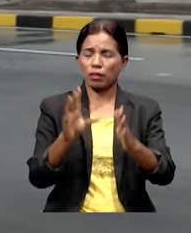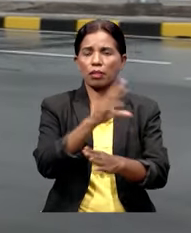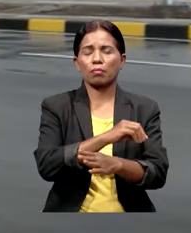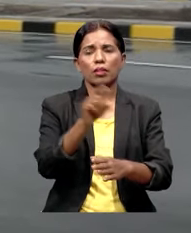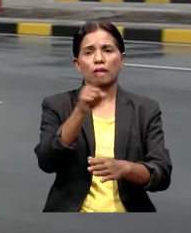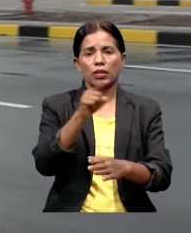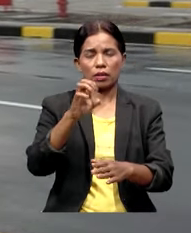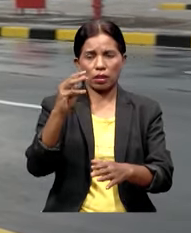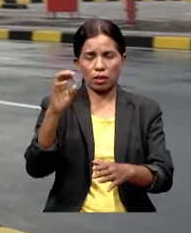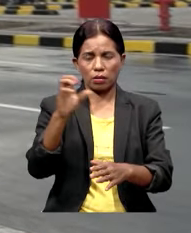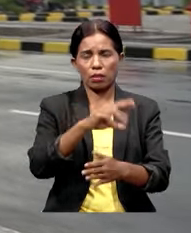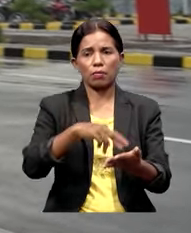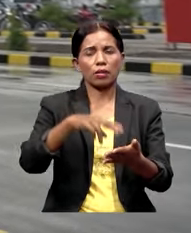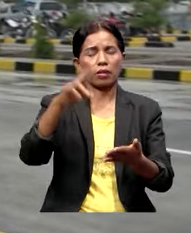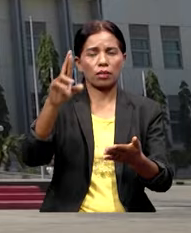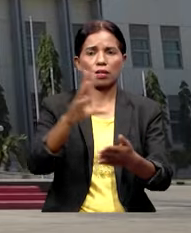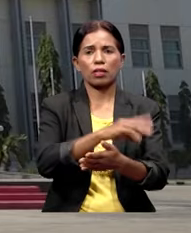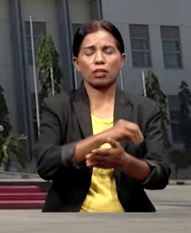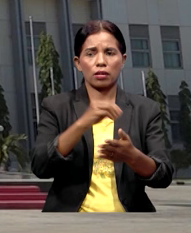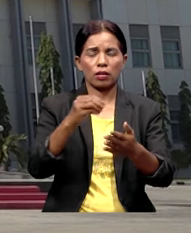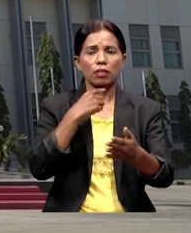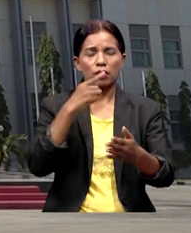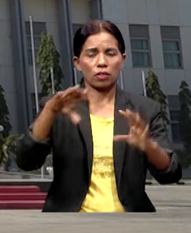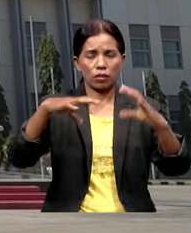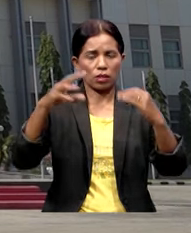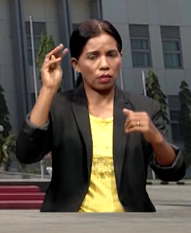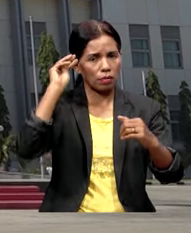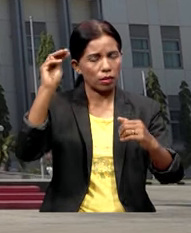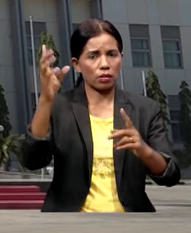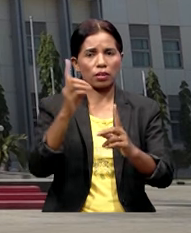né, aprova e a reunião extraordinária com seu ministro